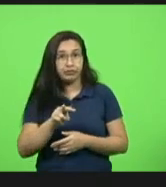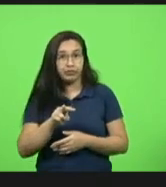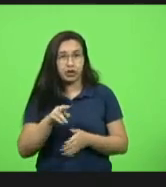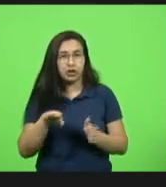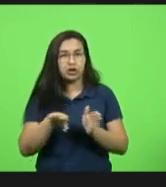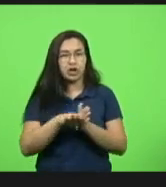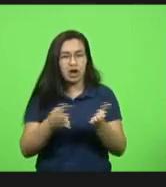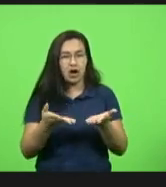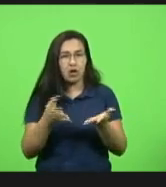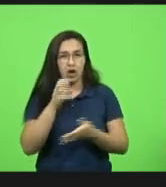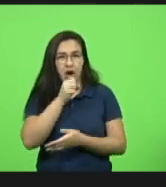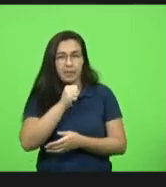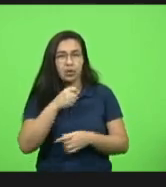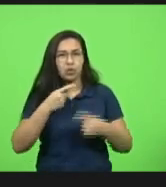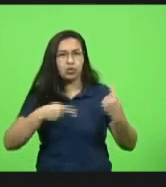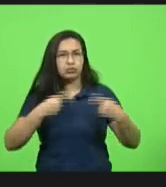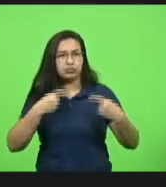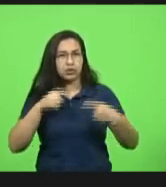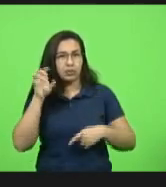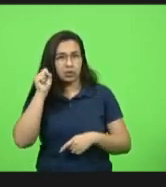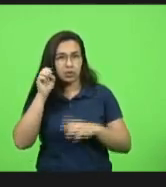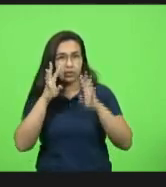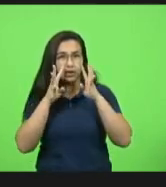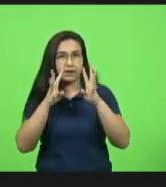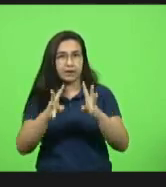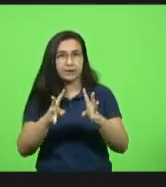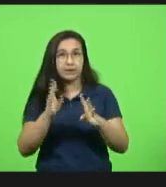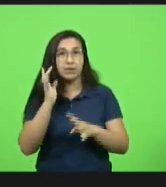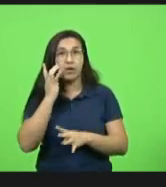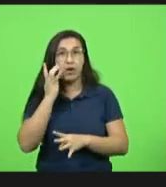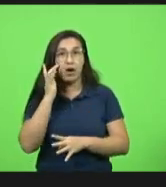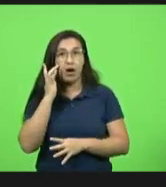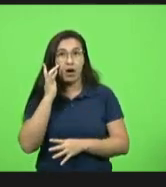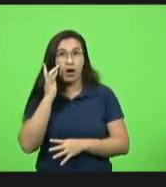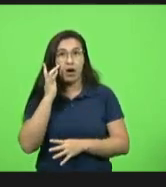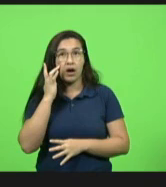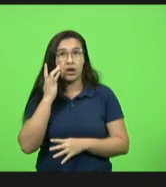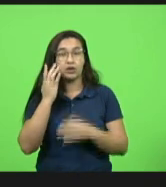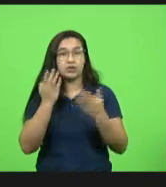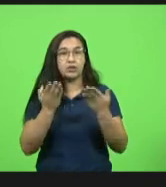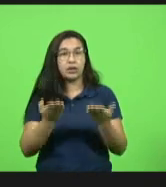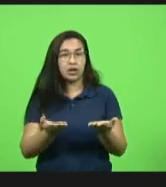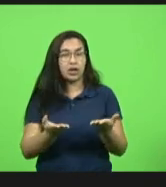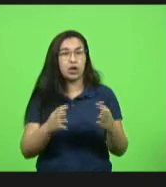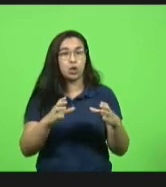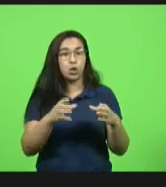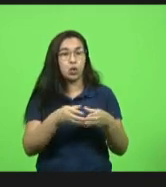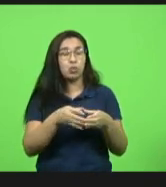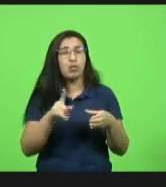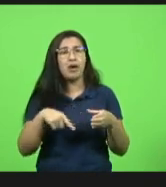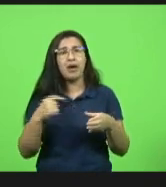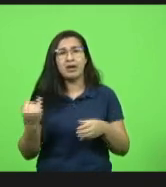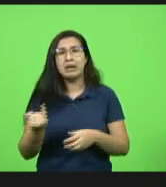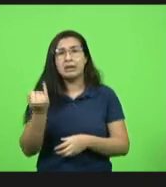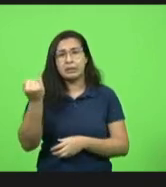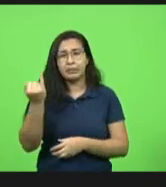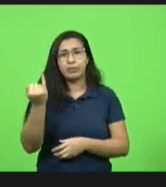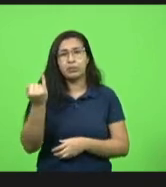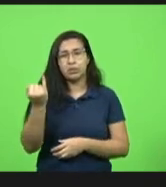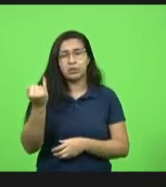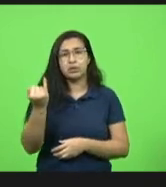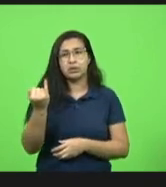mas ouvindo o debate aqui, eu acho que as diligências são parte importantíssima